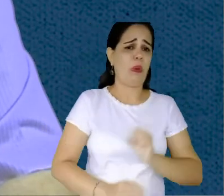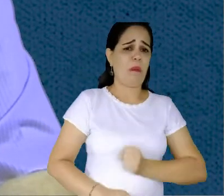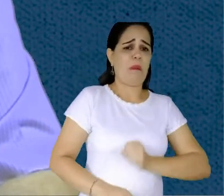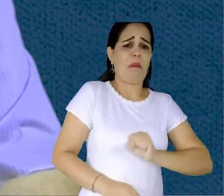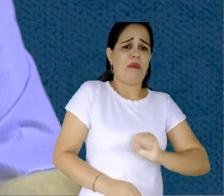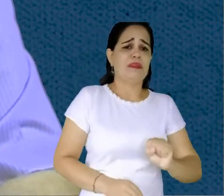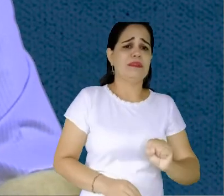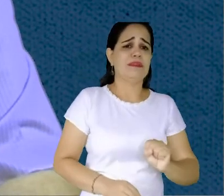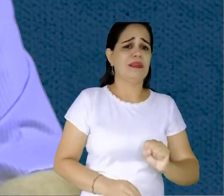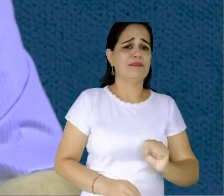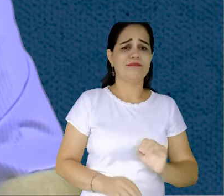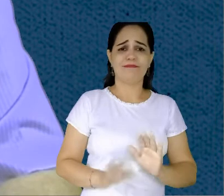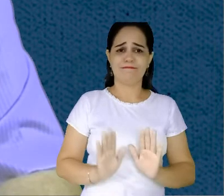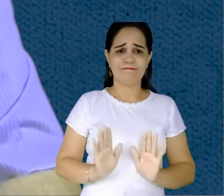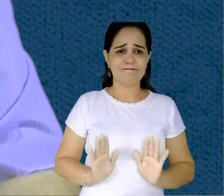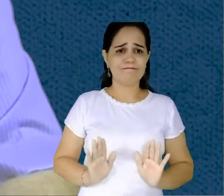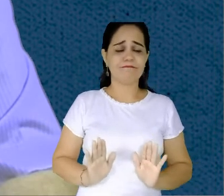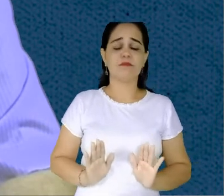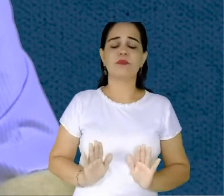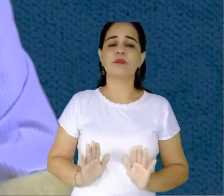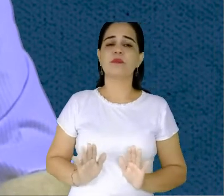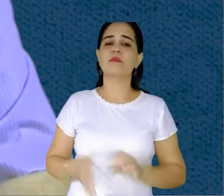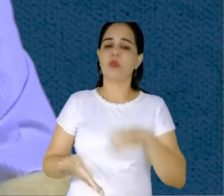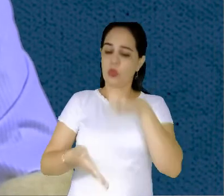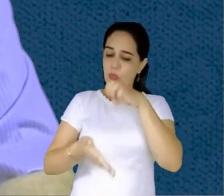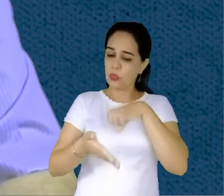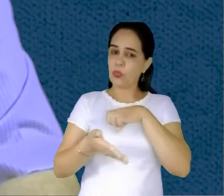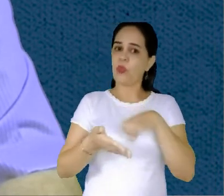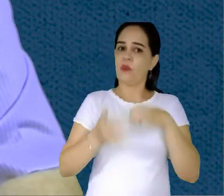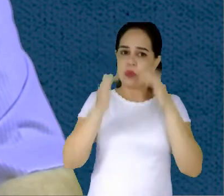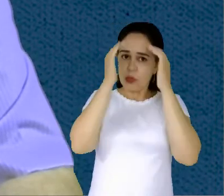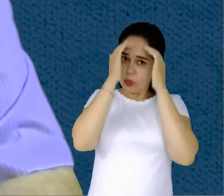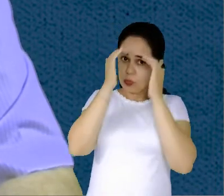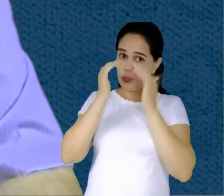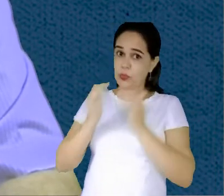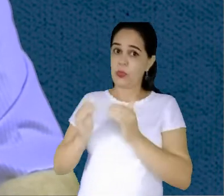digamos assim, desviar-nos do Evangelho, e é preciso entender.